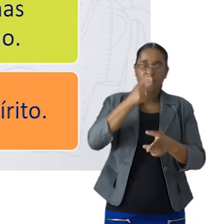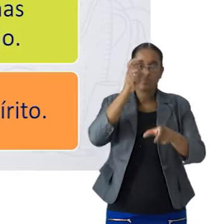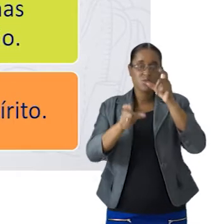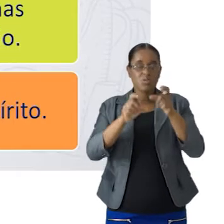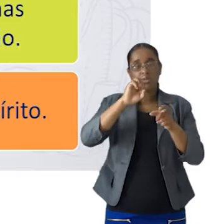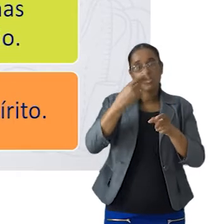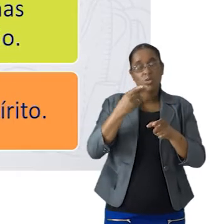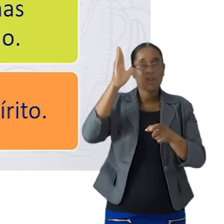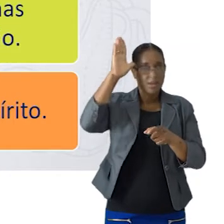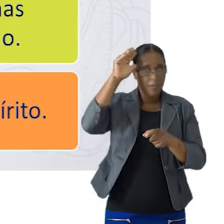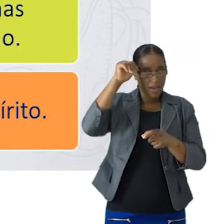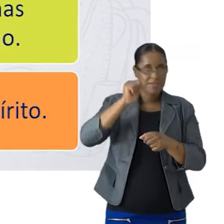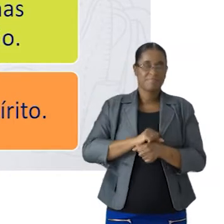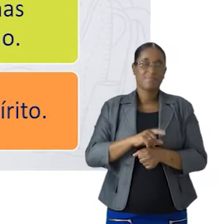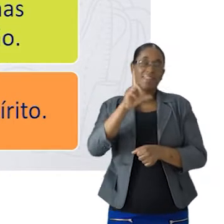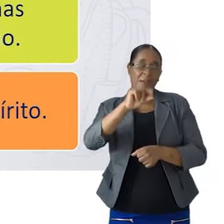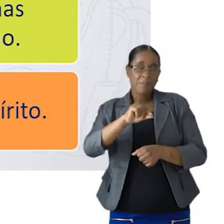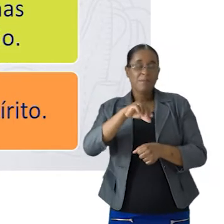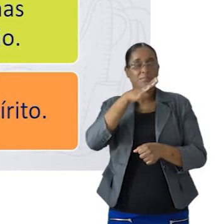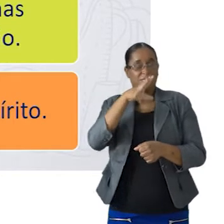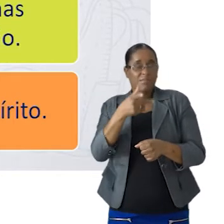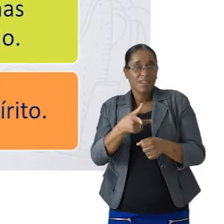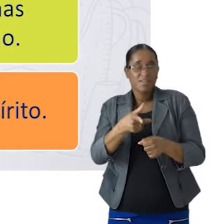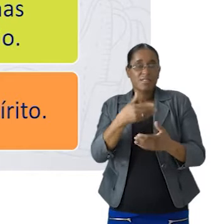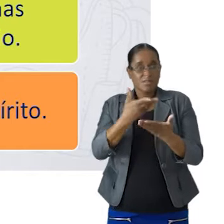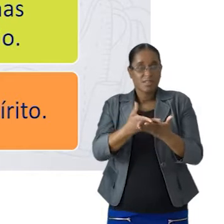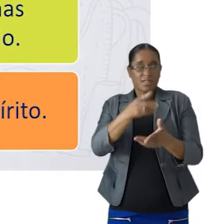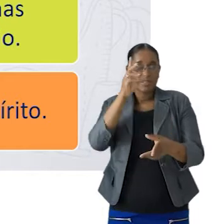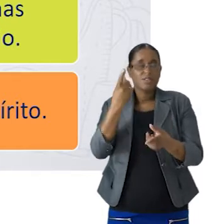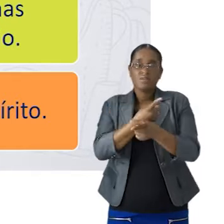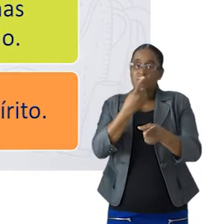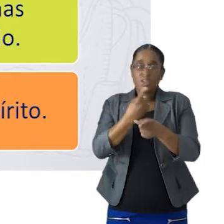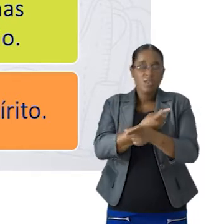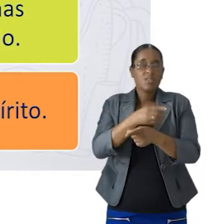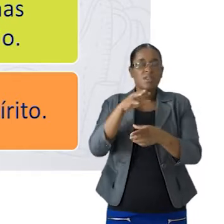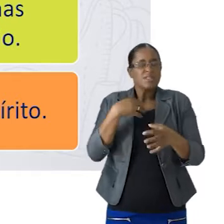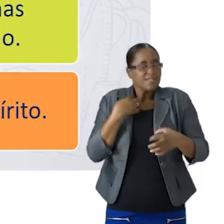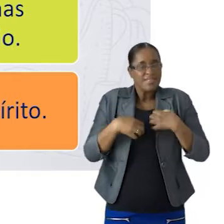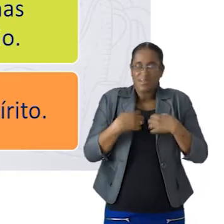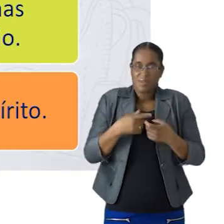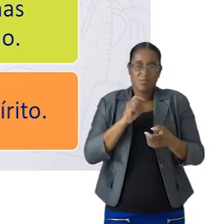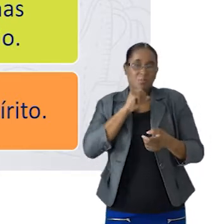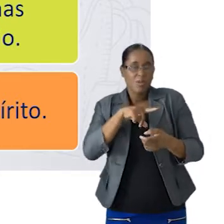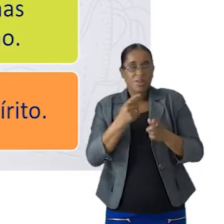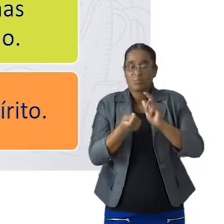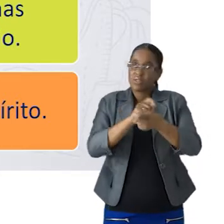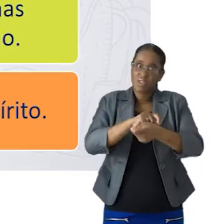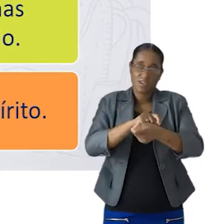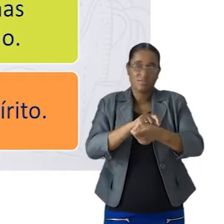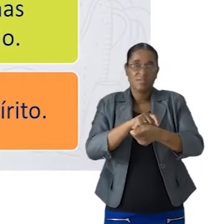ou animais. Também para designar objetos e sentimentos. Podem variar em